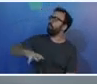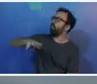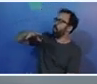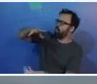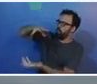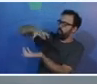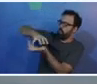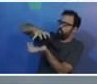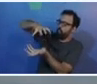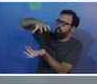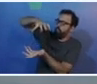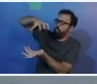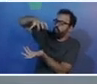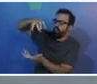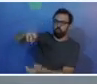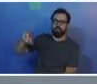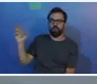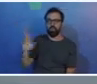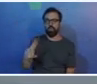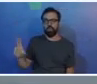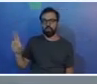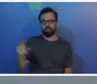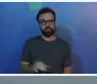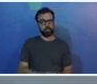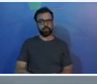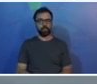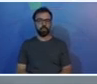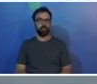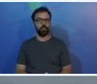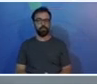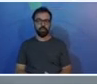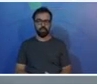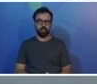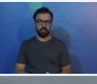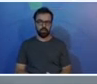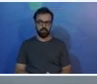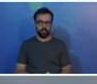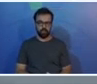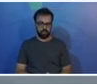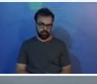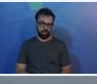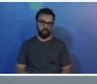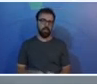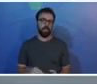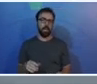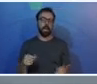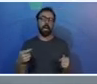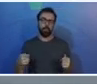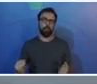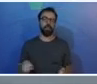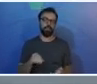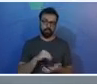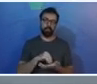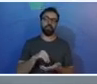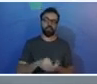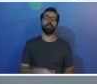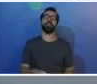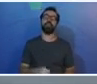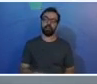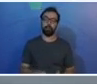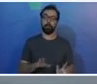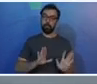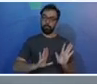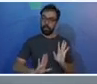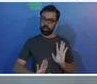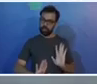indesejável. Tem que ser eliminado. Eles precisam de auxiliares? Sim, mas só o essencial. Quanto menos